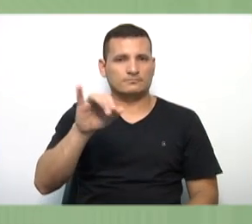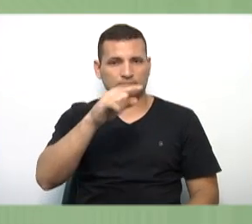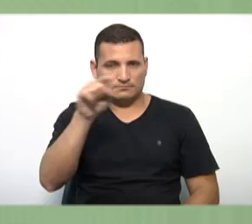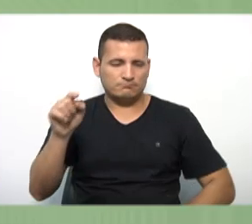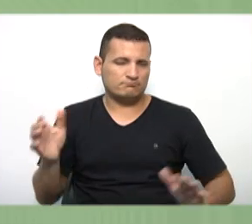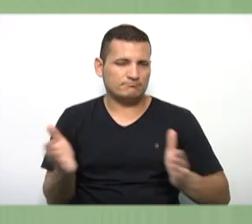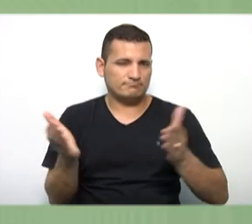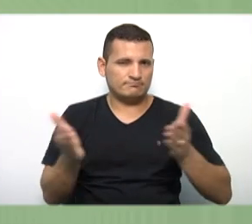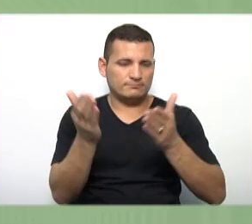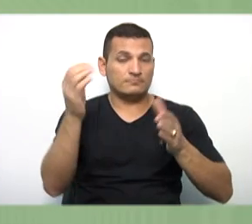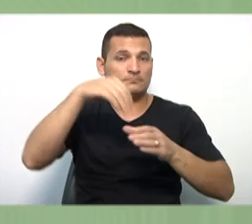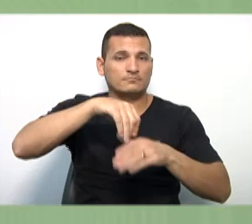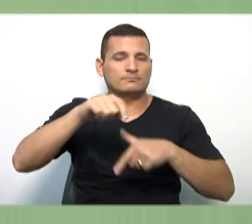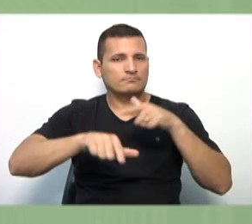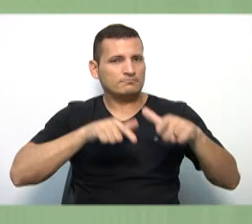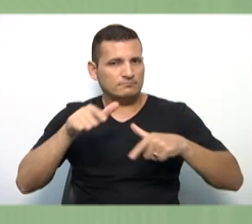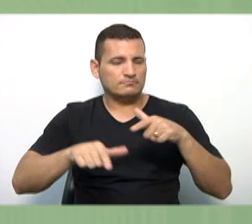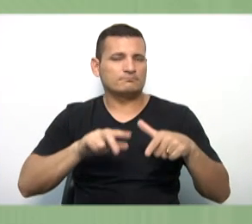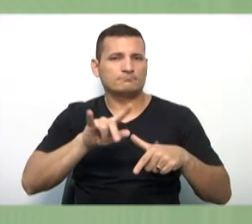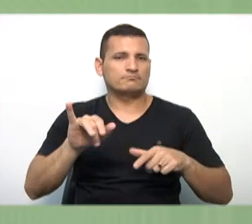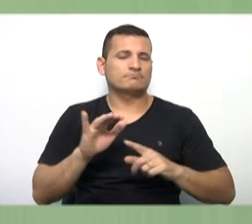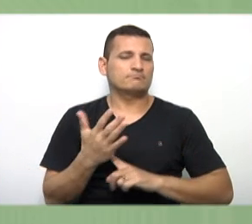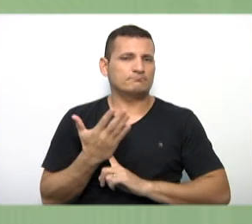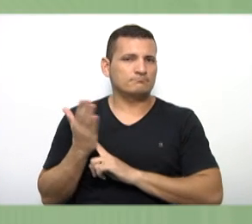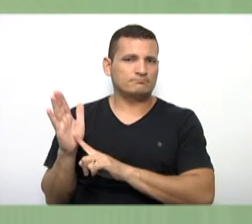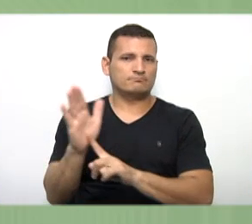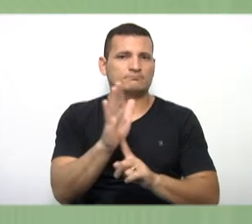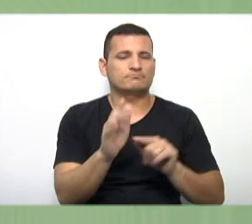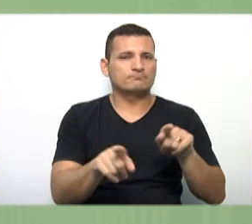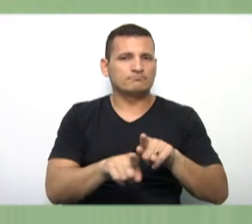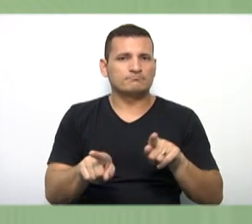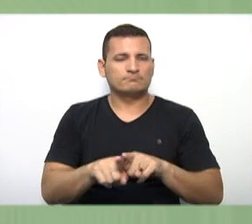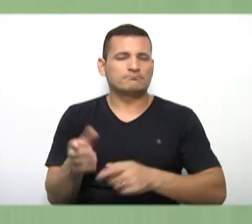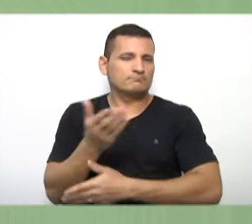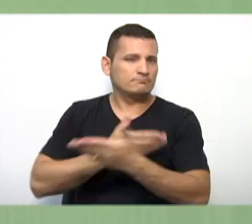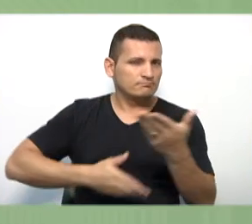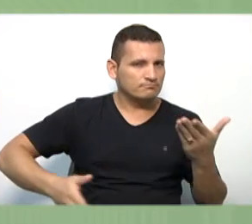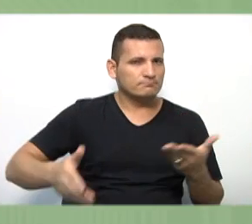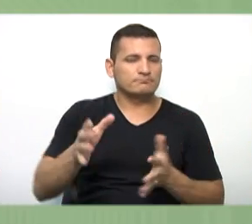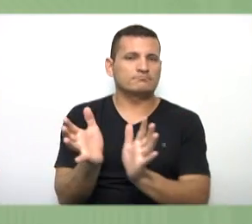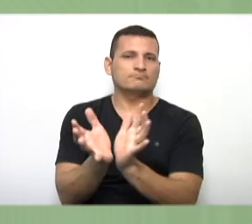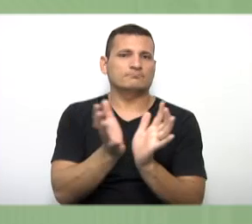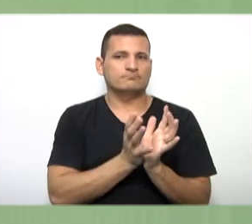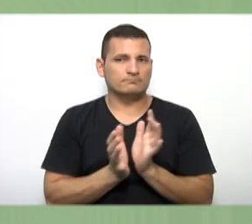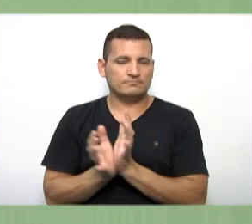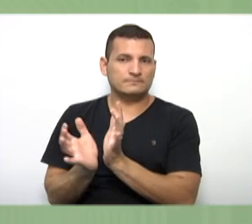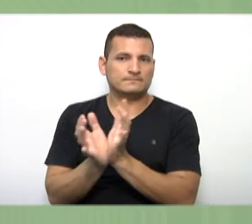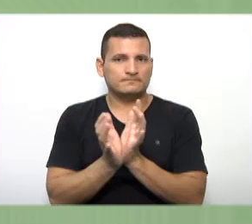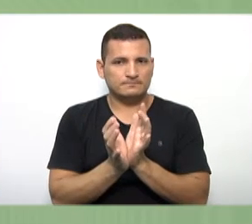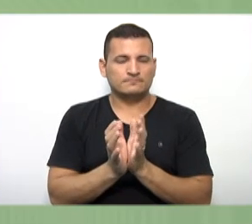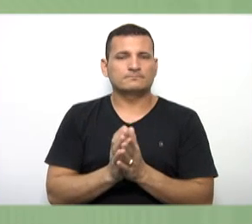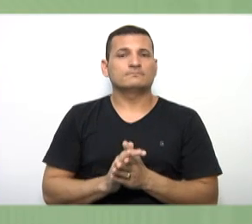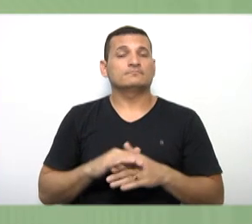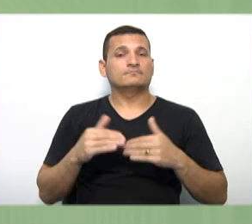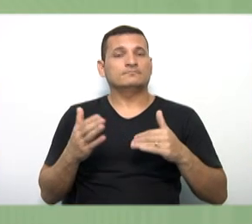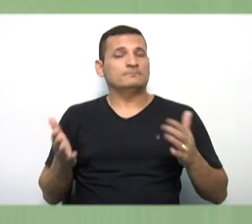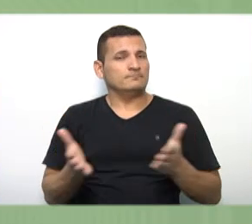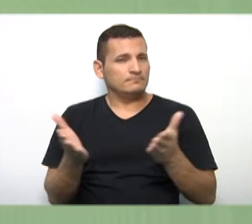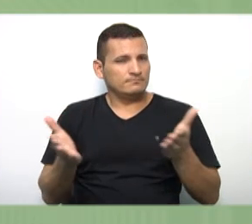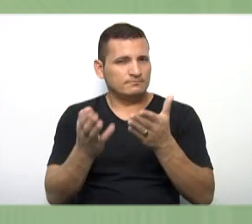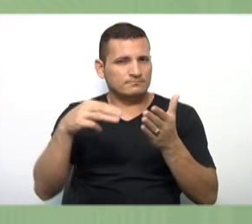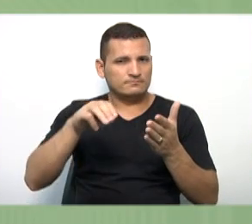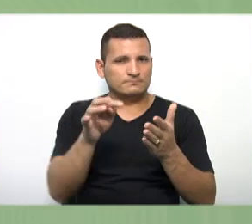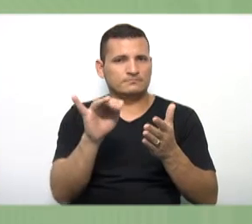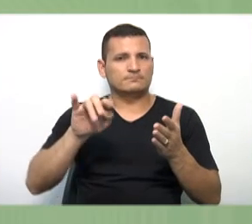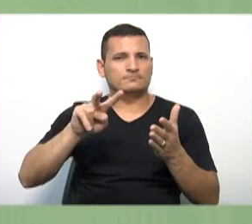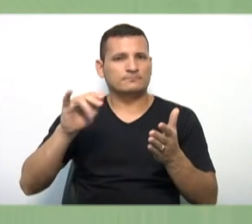nos ajudar também nas relações com as nossas equipes. Então, motivação, segundo